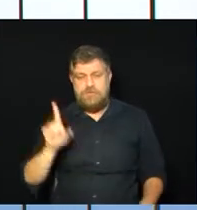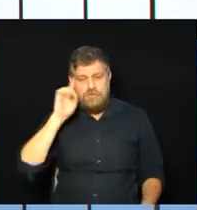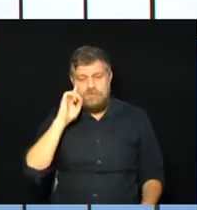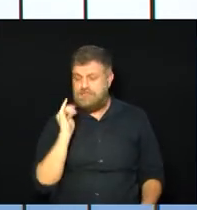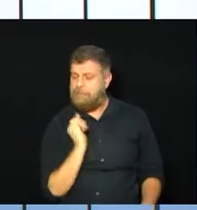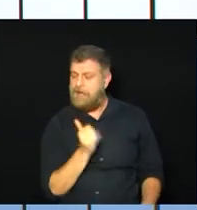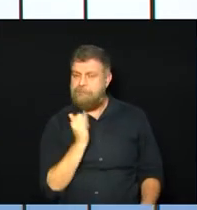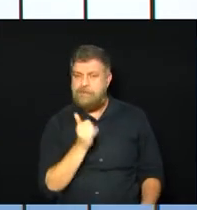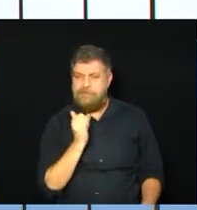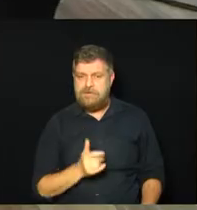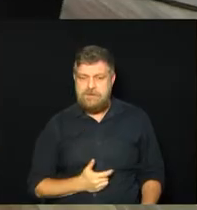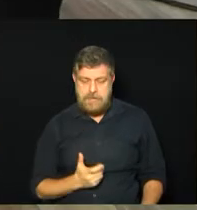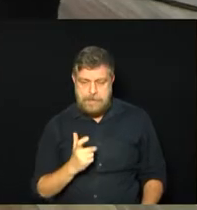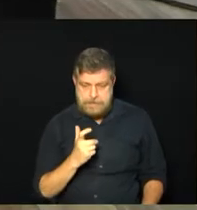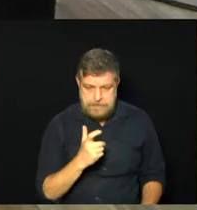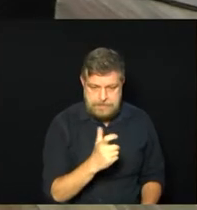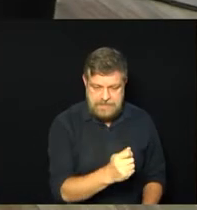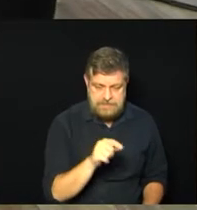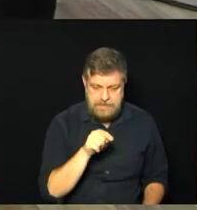diariamente aqui,